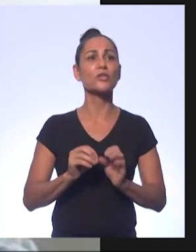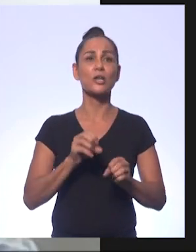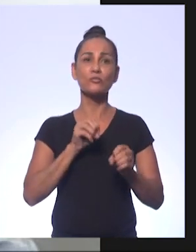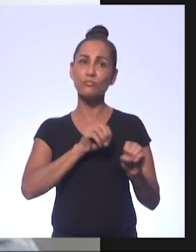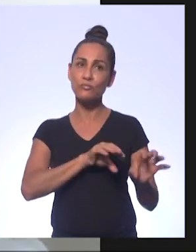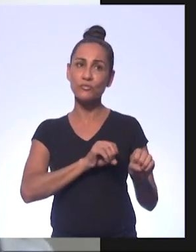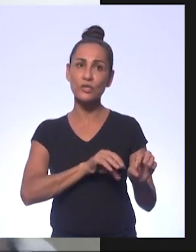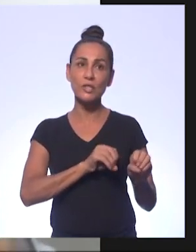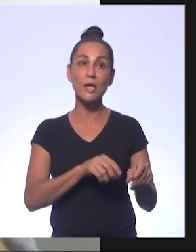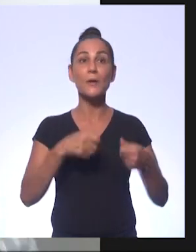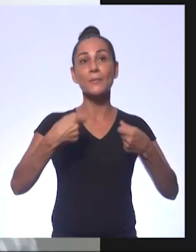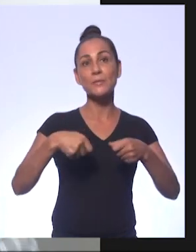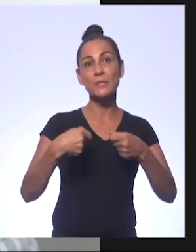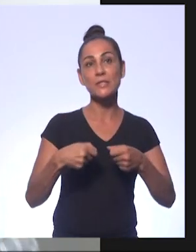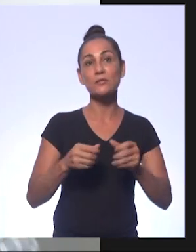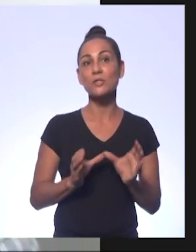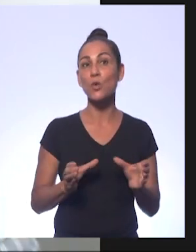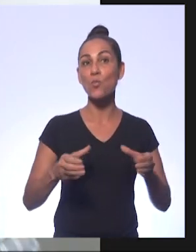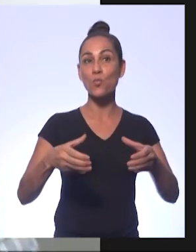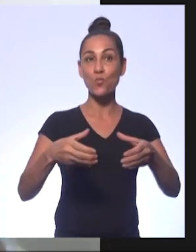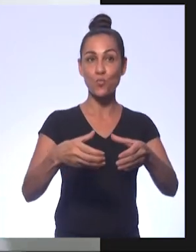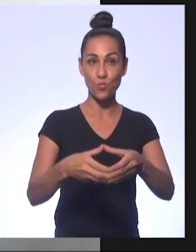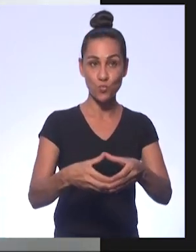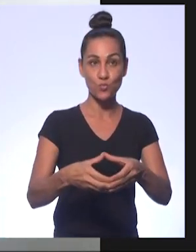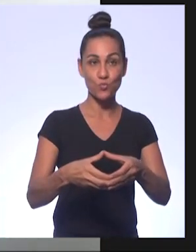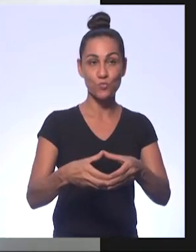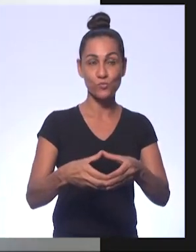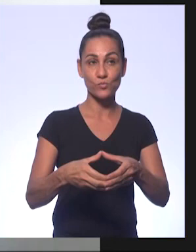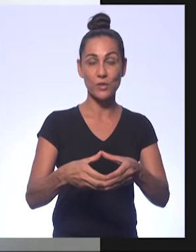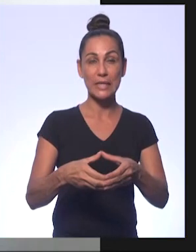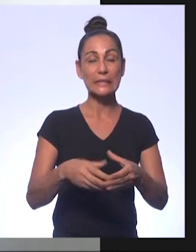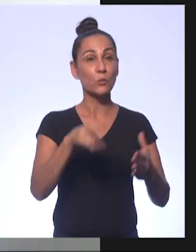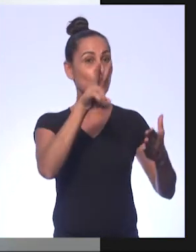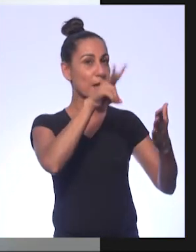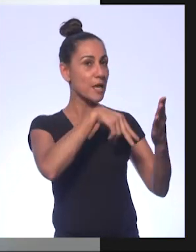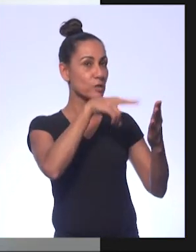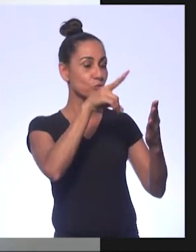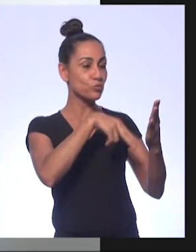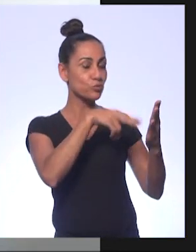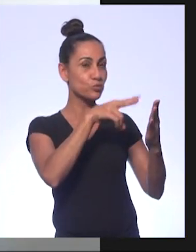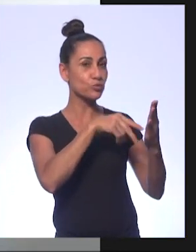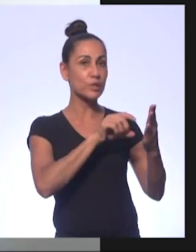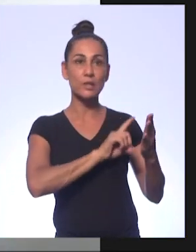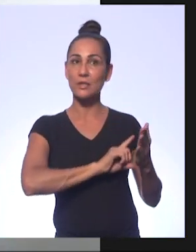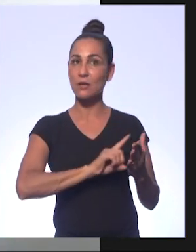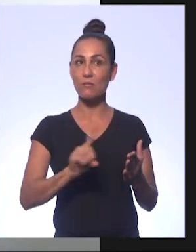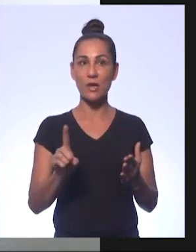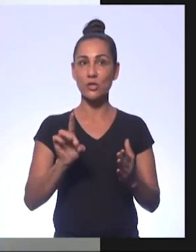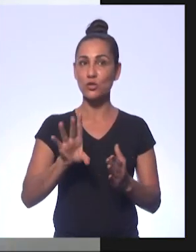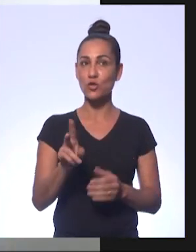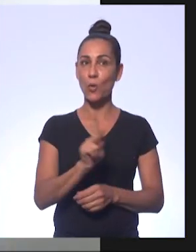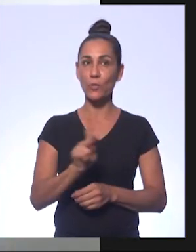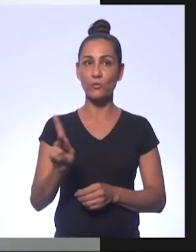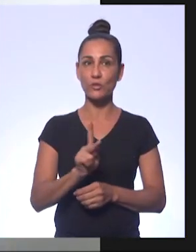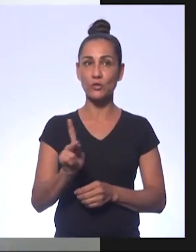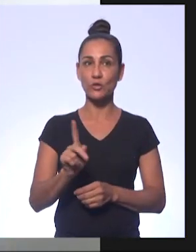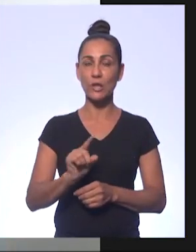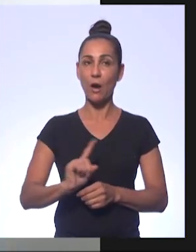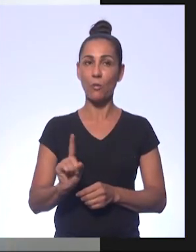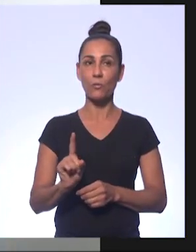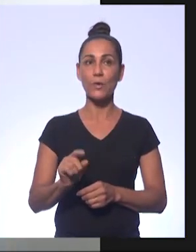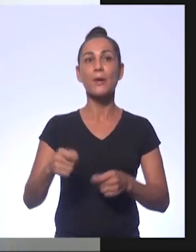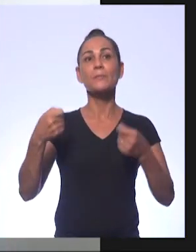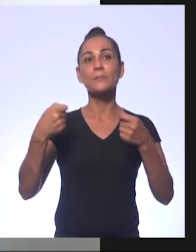seja feito no coletivo. Entende, gente? Leitura não é função só da professora, do professor de